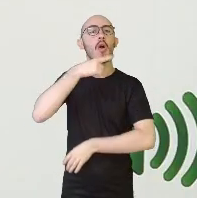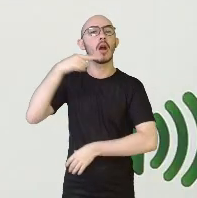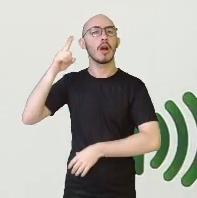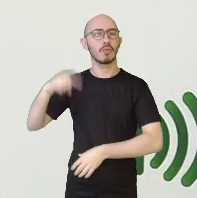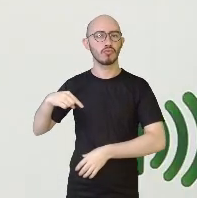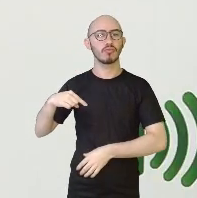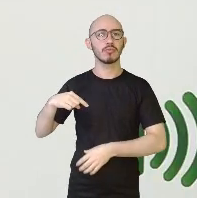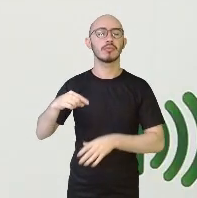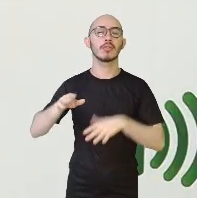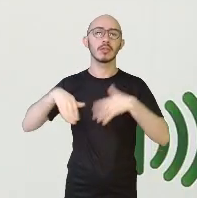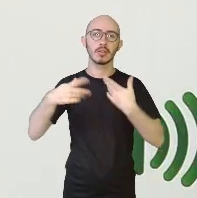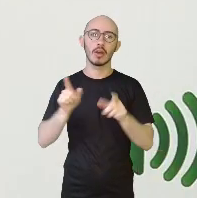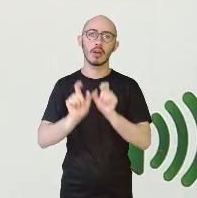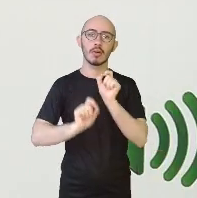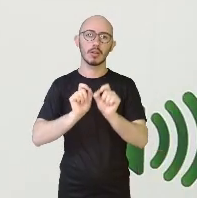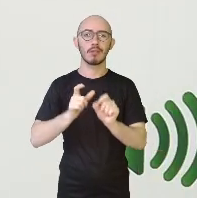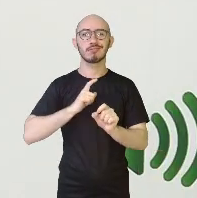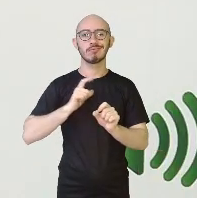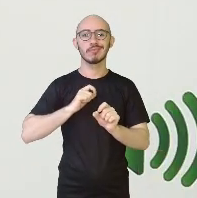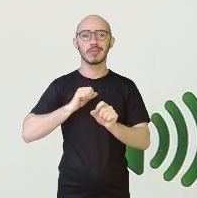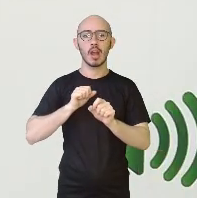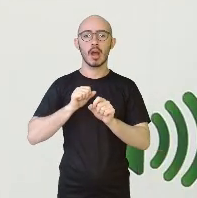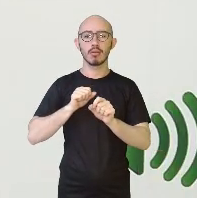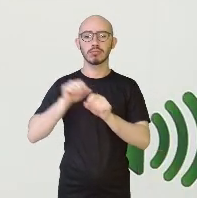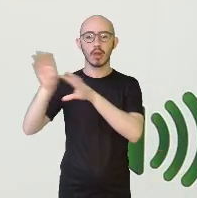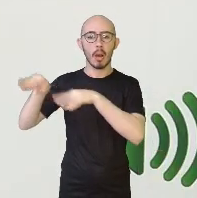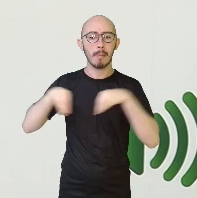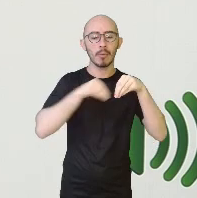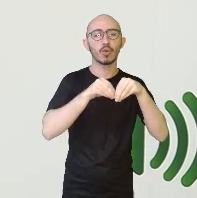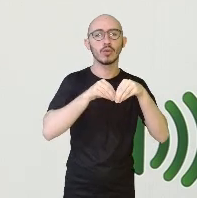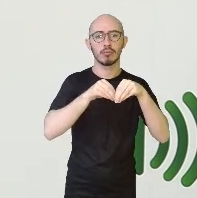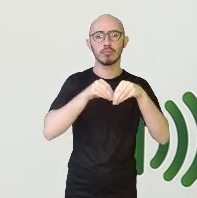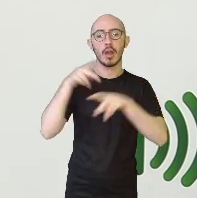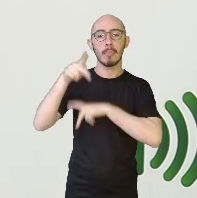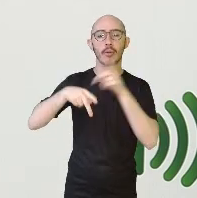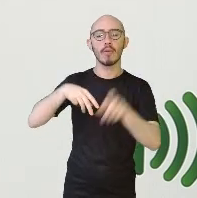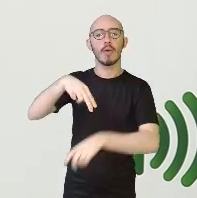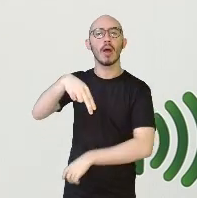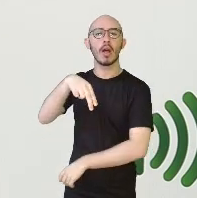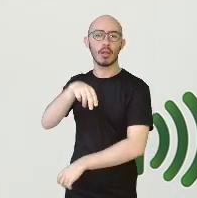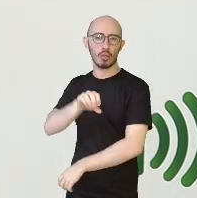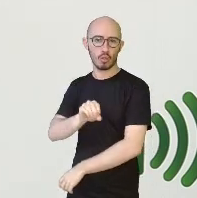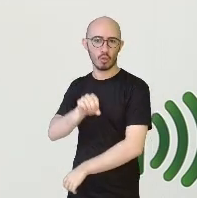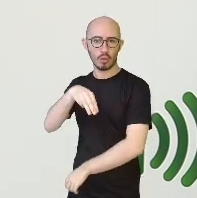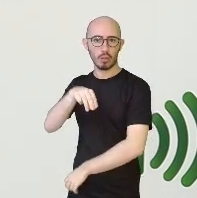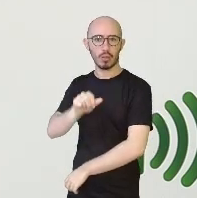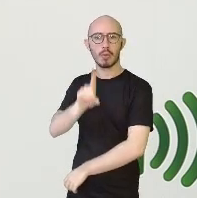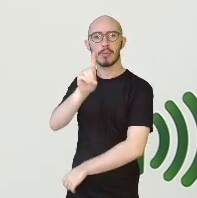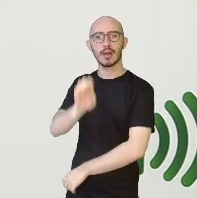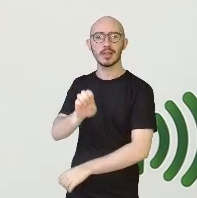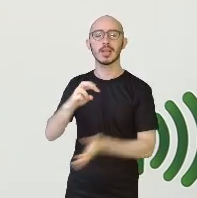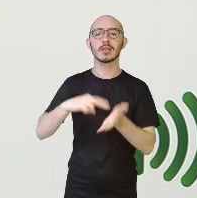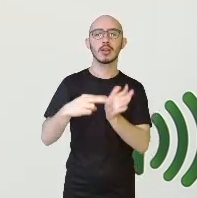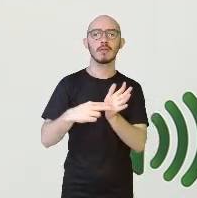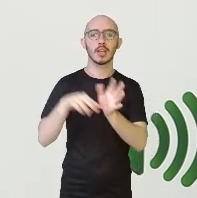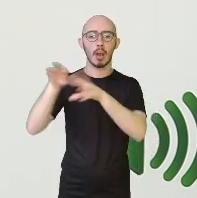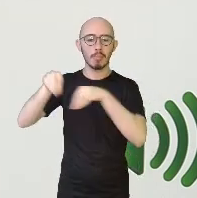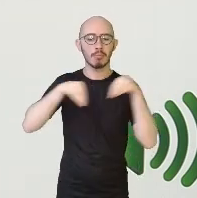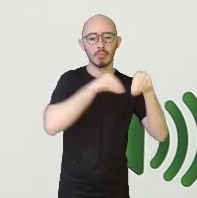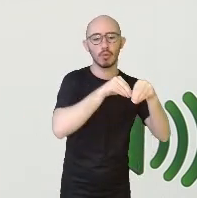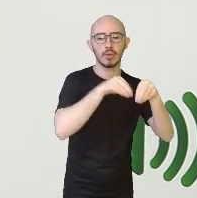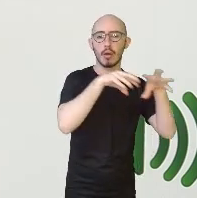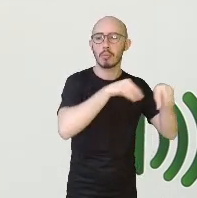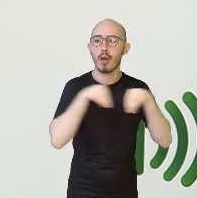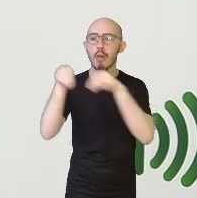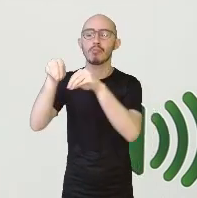nômades. E eles se espalham, né? Os nômades caminham, né? Os nômades que estão aí caminhando, descobrindo